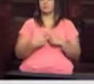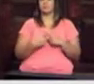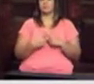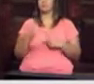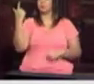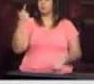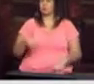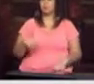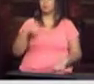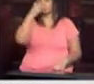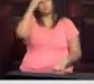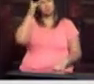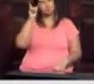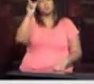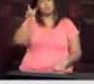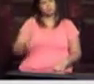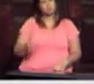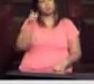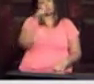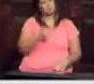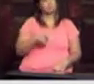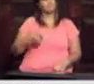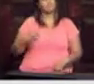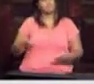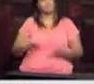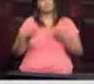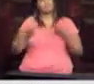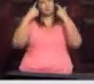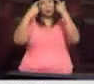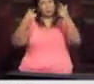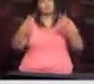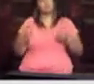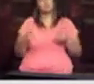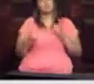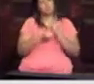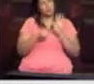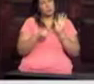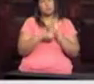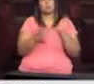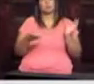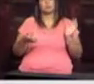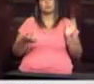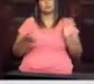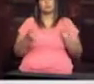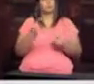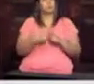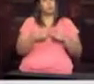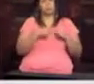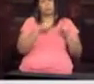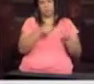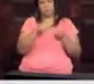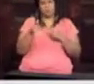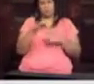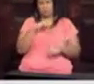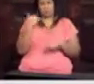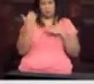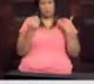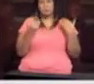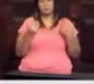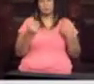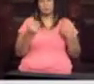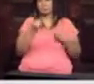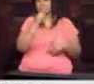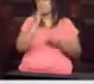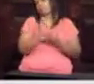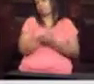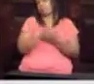o cidadão que fomenta a violência usando drogas, porque para matar, vejam, por exemplo, alguns